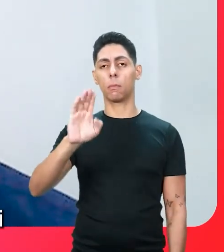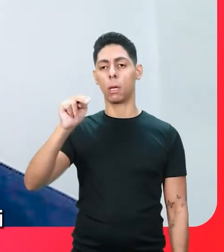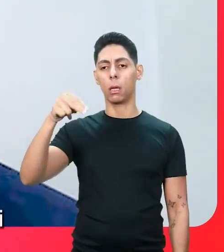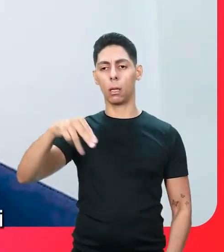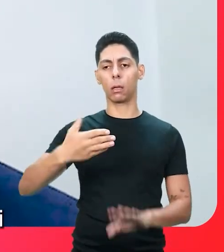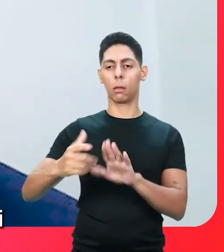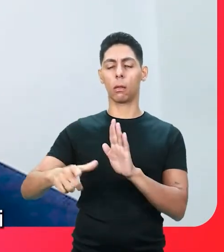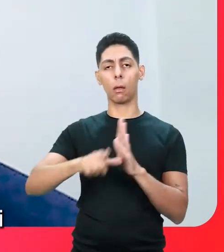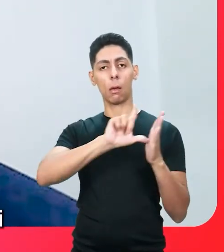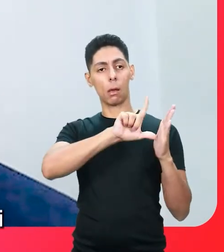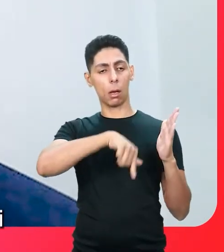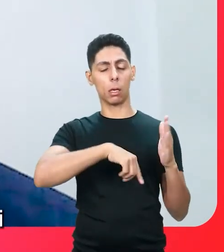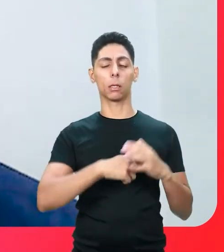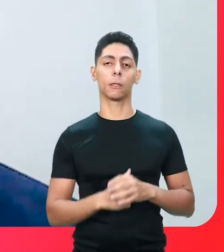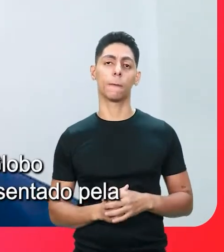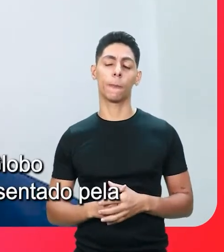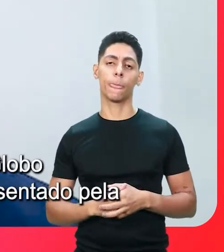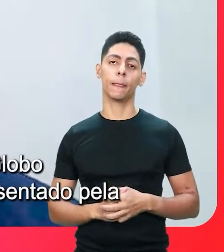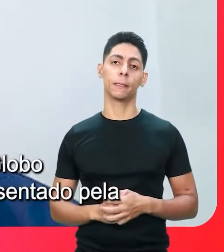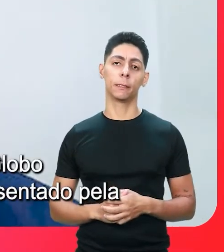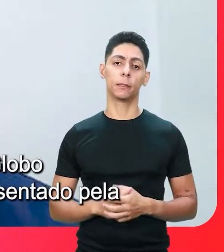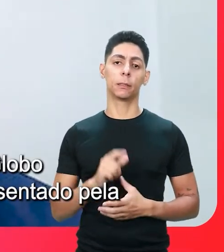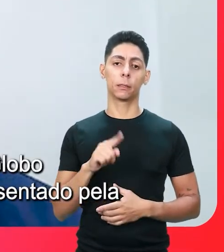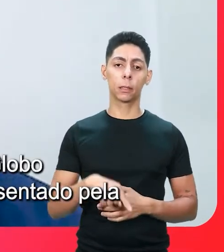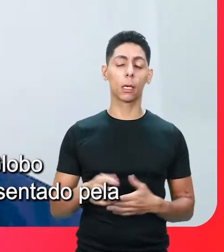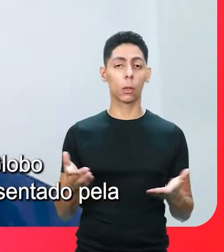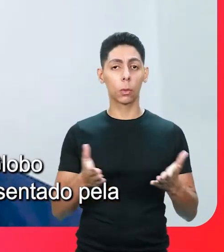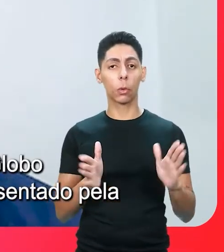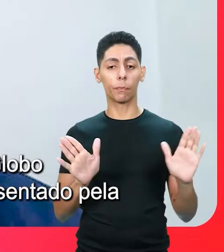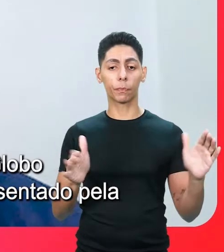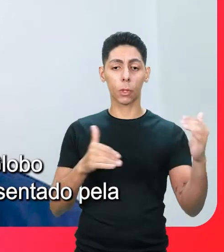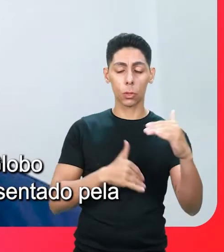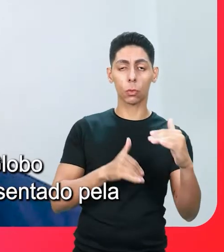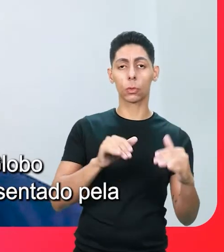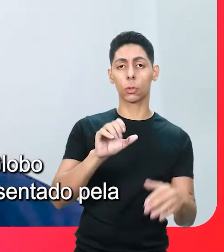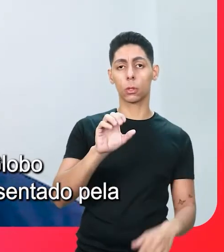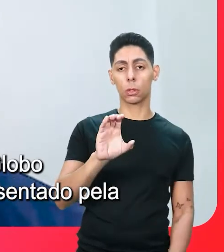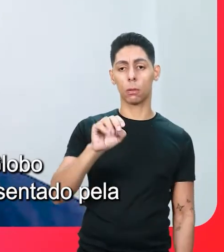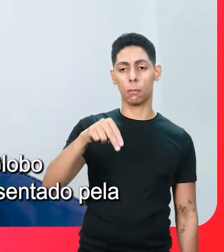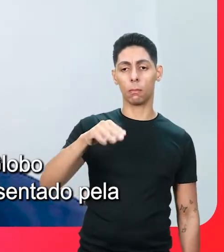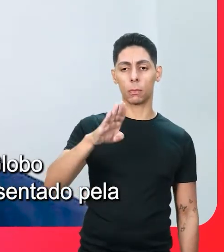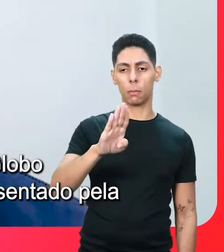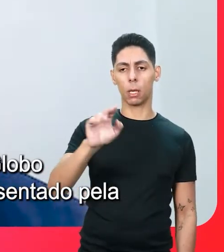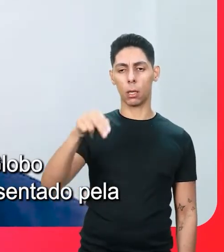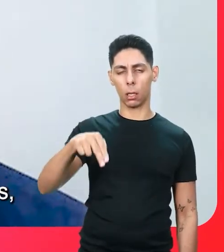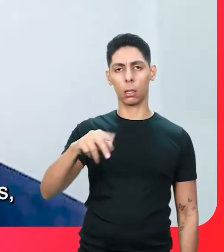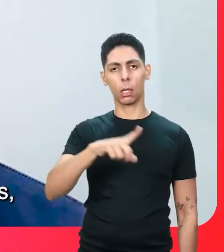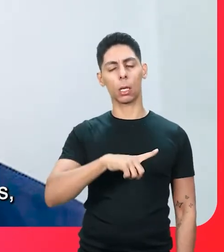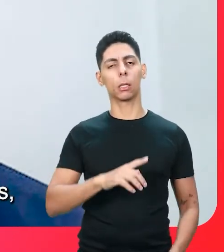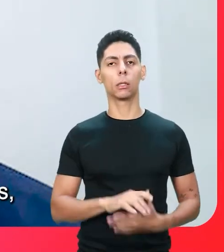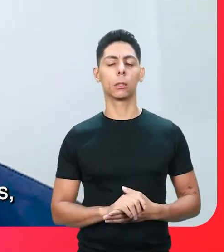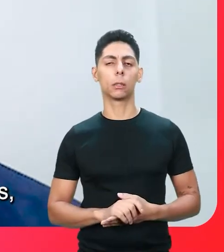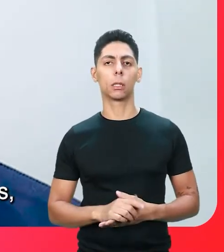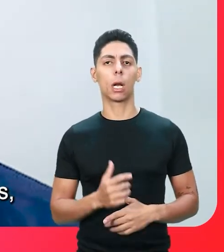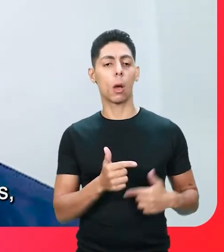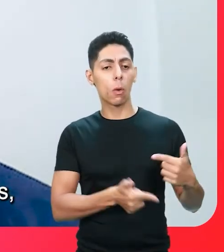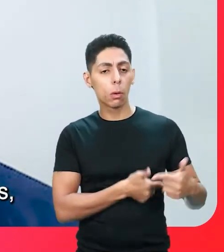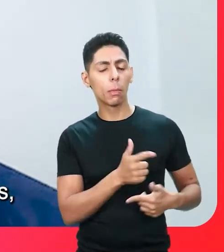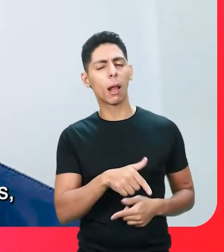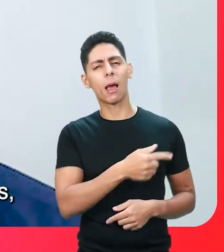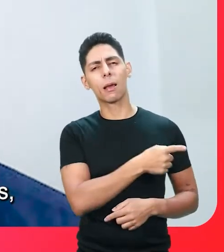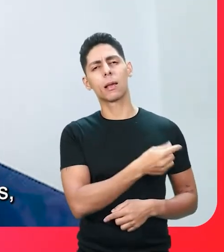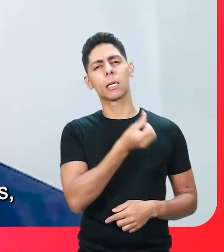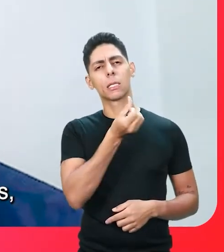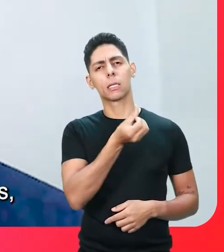apresentador do CBN Total, que é o atual Estúdio CBN, atualmente é apresentado pela Tatiana Vasconcelos. Eu trabalhei na CBN 6